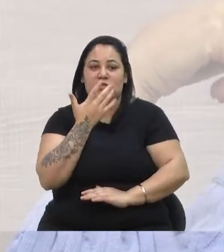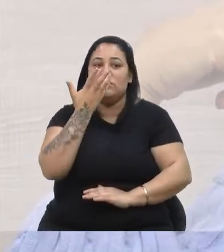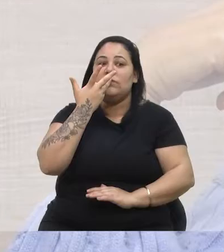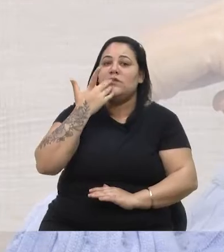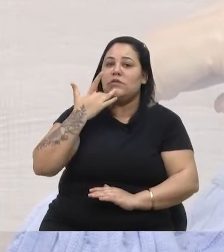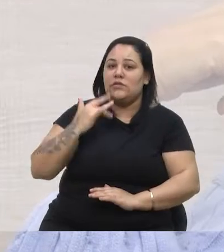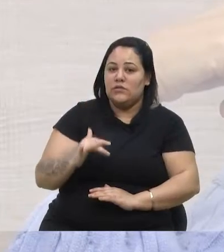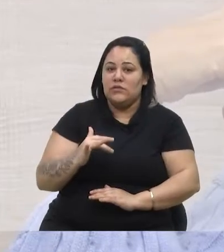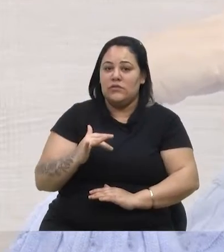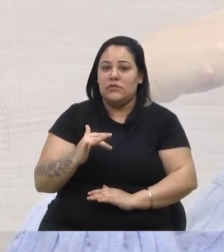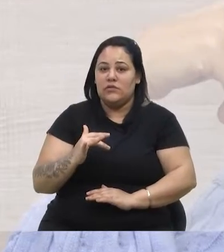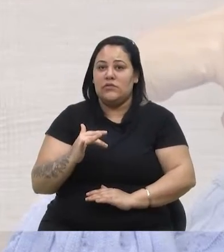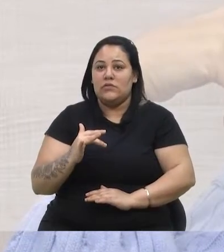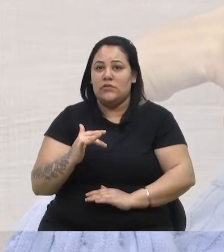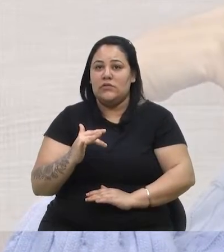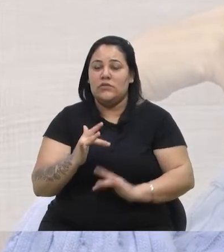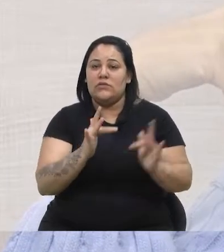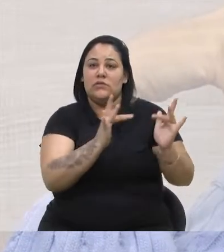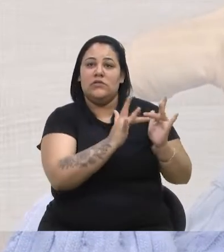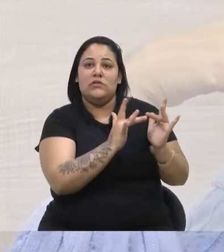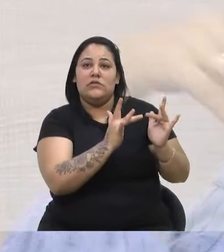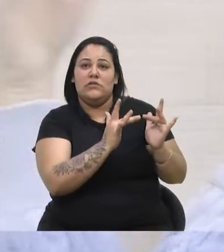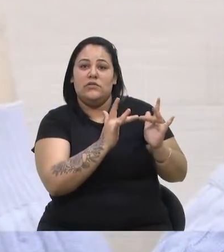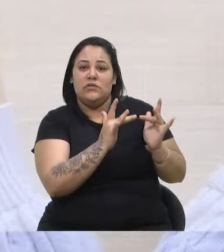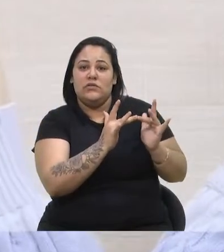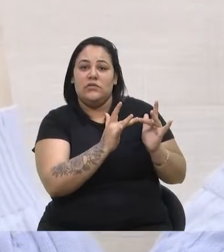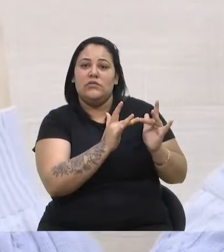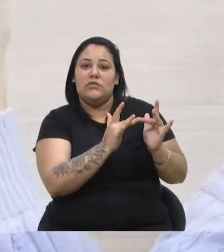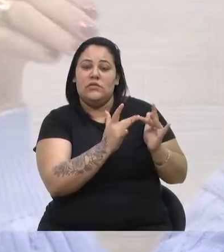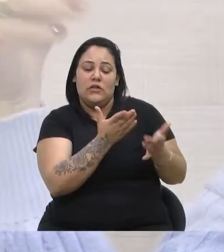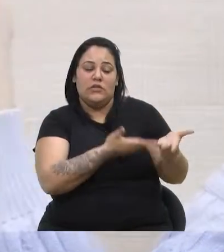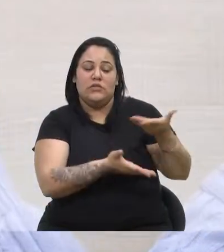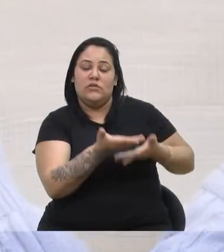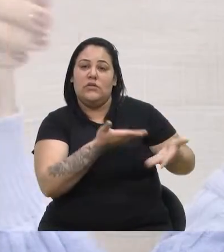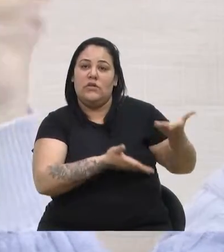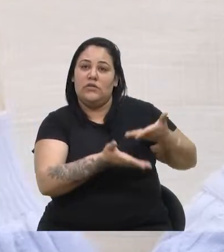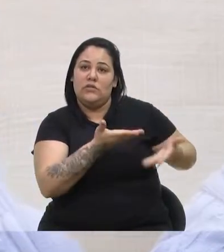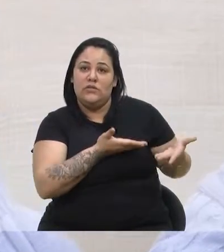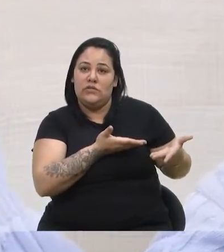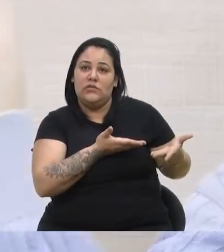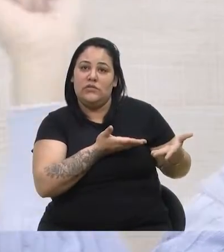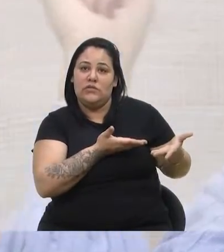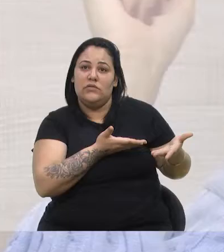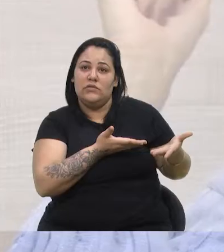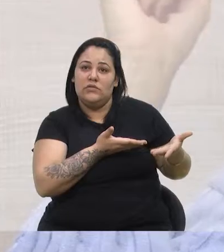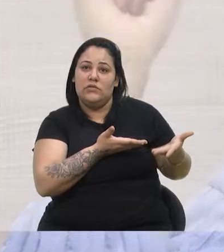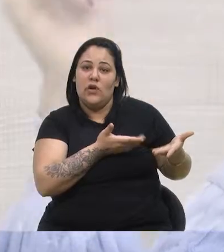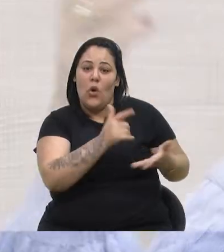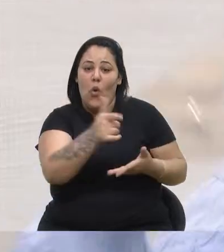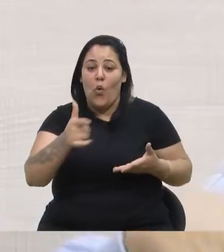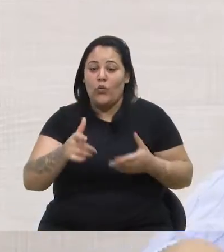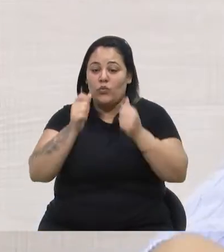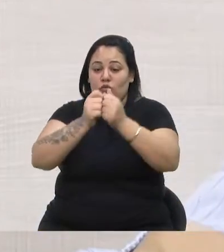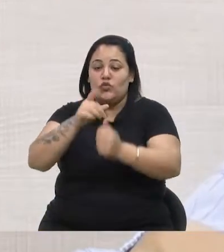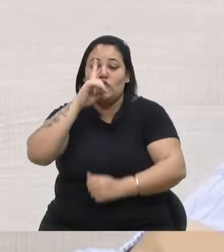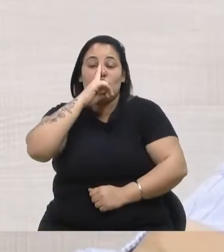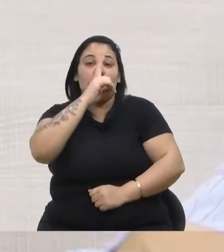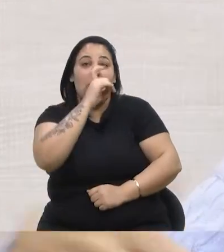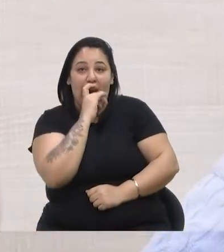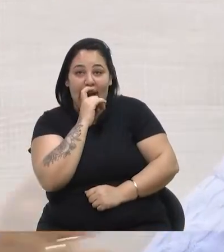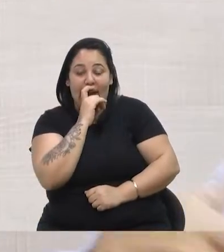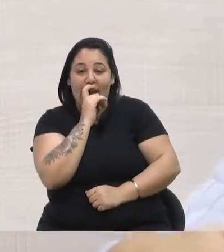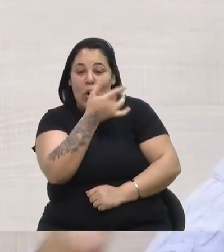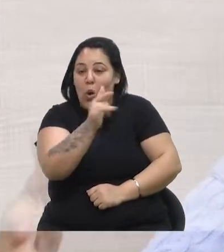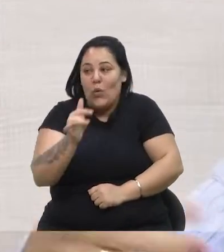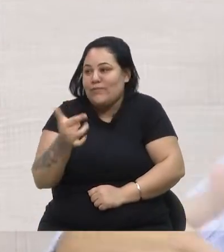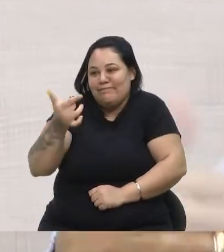As crianças, elas se conectam muito rápido com crianças de outros lugares, elas jogam, elas interagem, né? Alguns sob supervisão dos